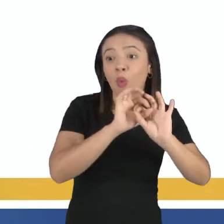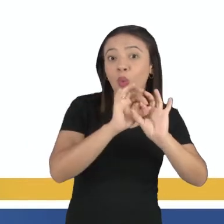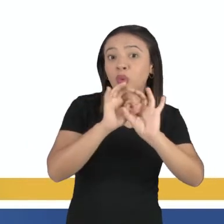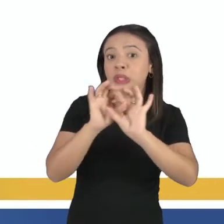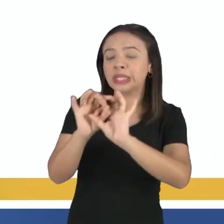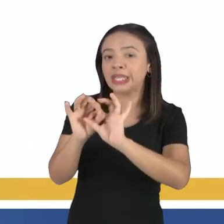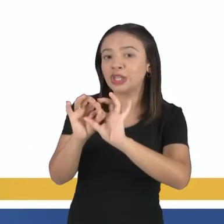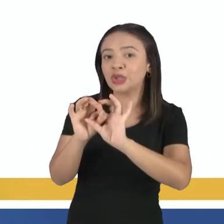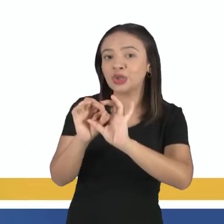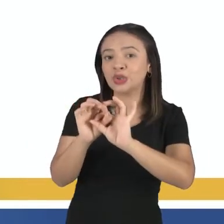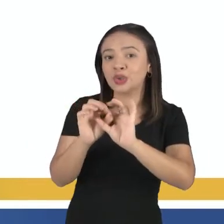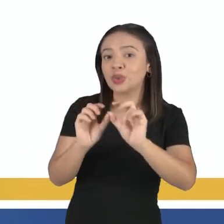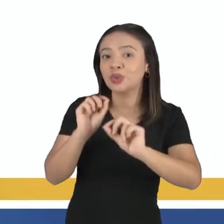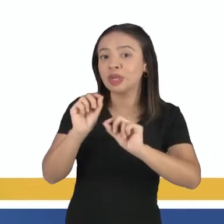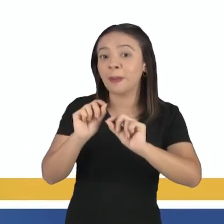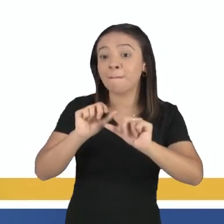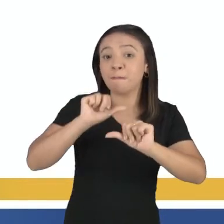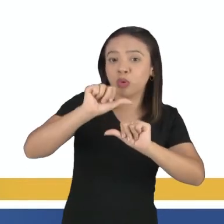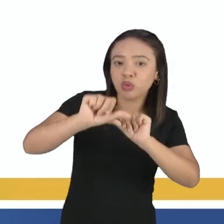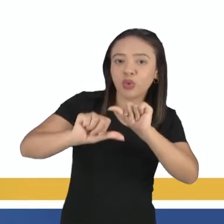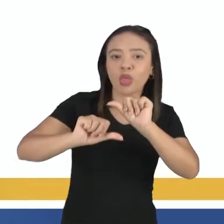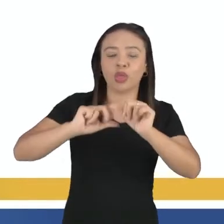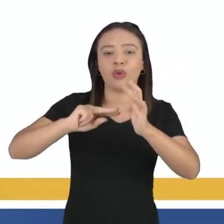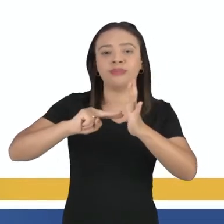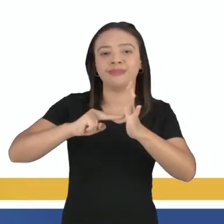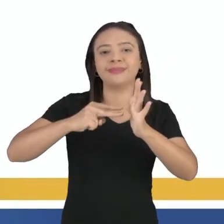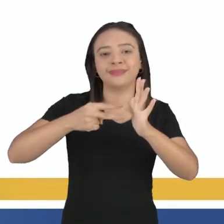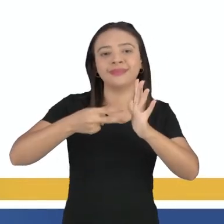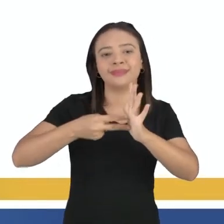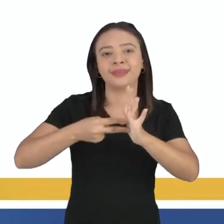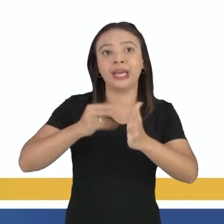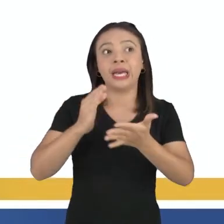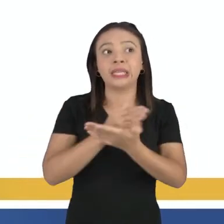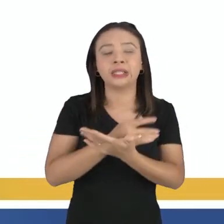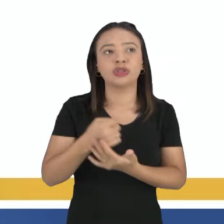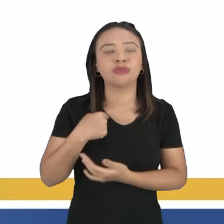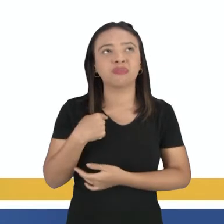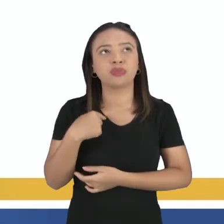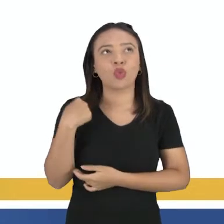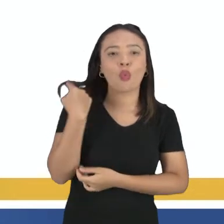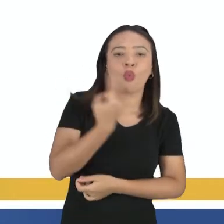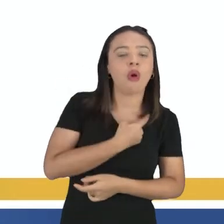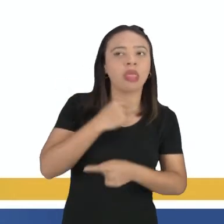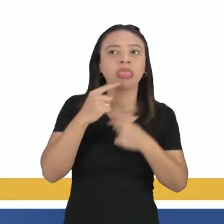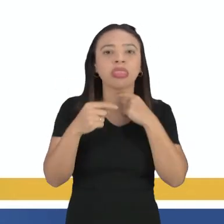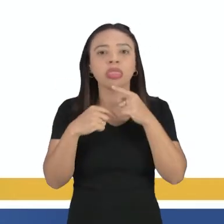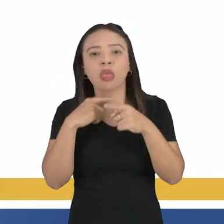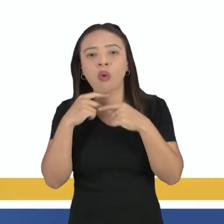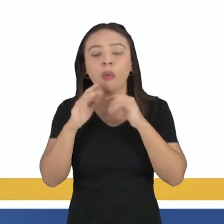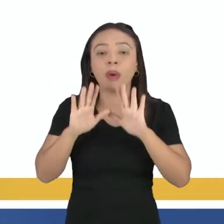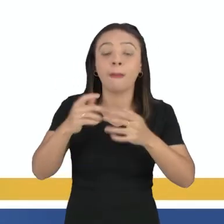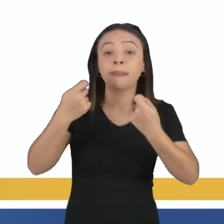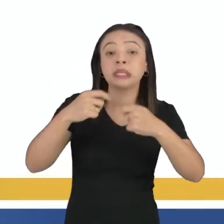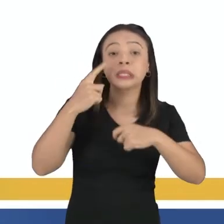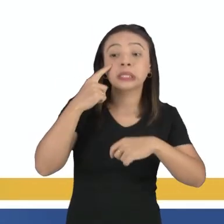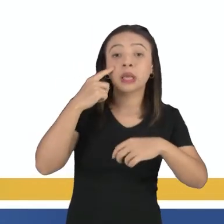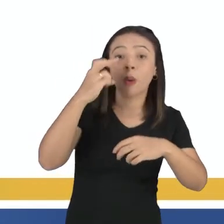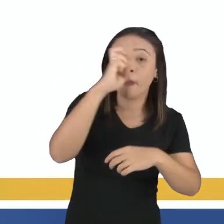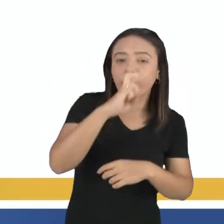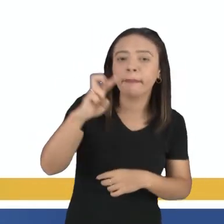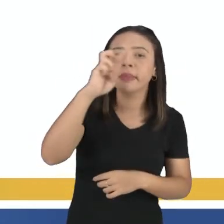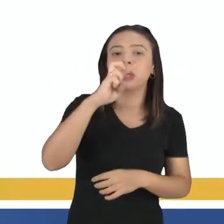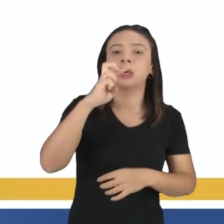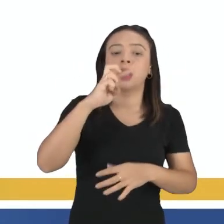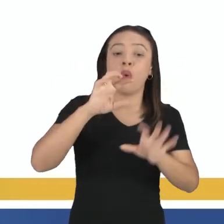mudou o seu sentido, já mudou o seu significado, né? Causa uma dúvida na gente? Causa. Mas é questão da gente observar o contexto,